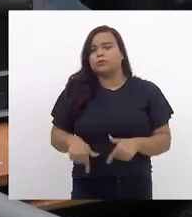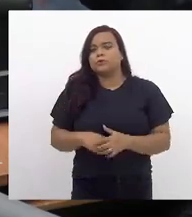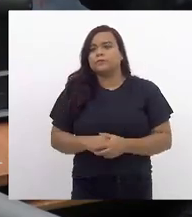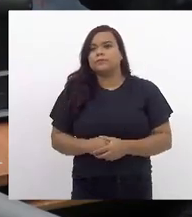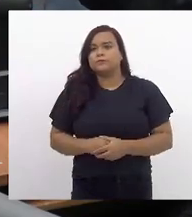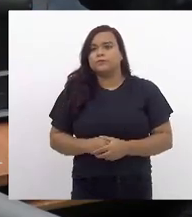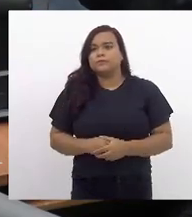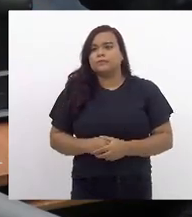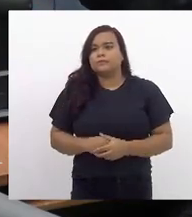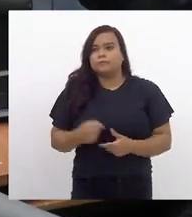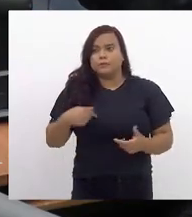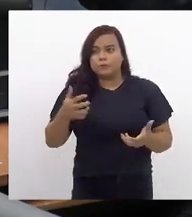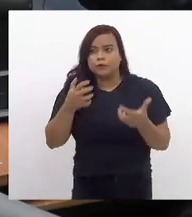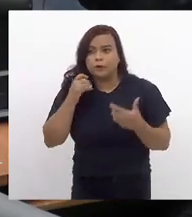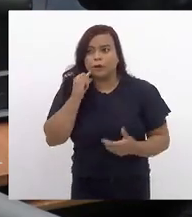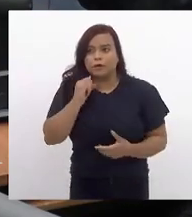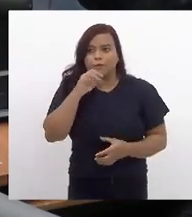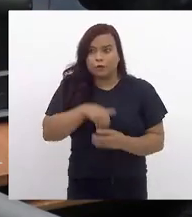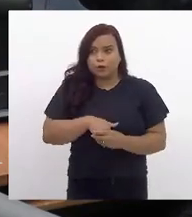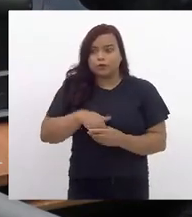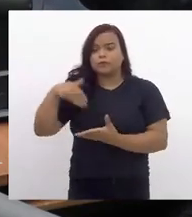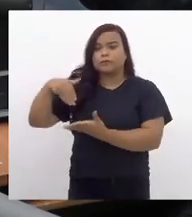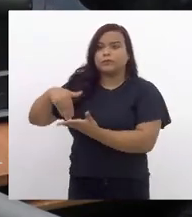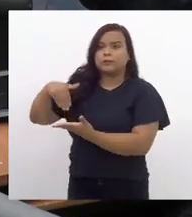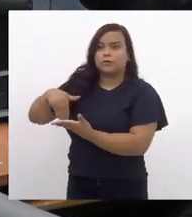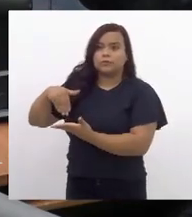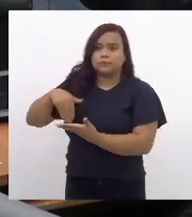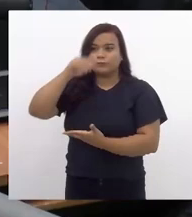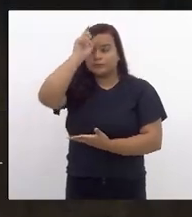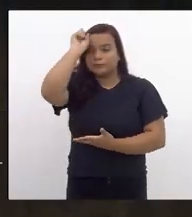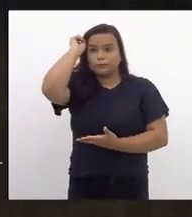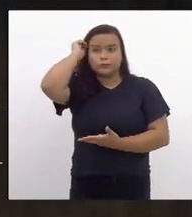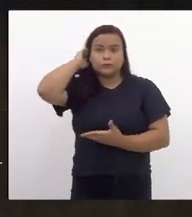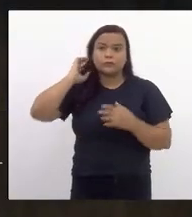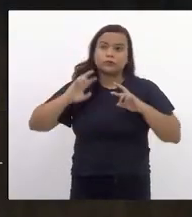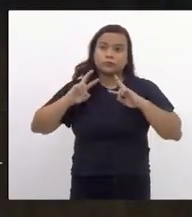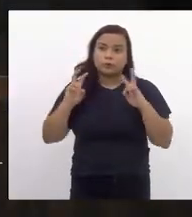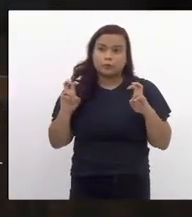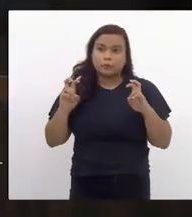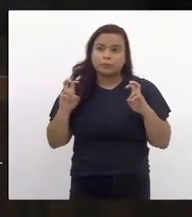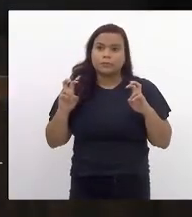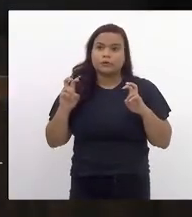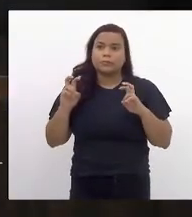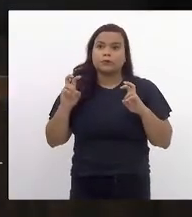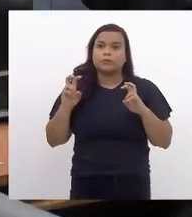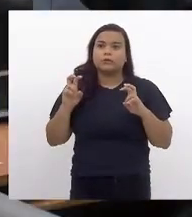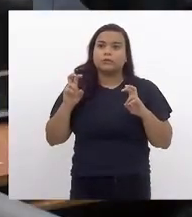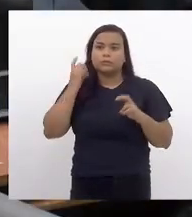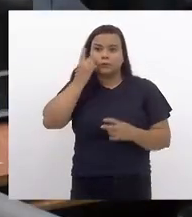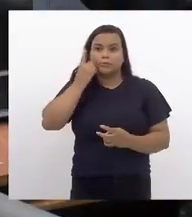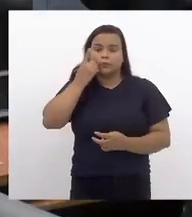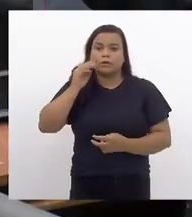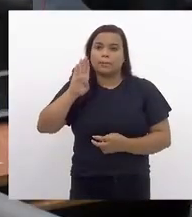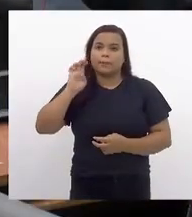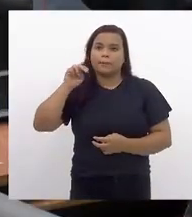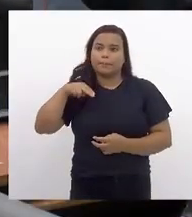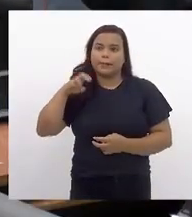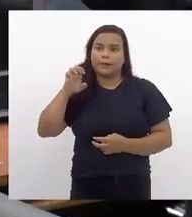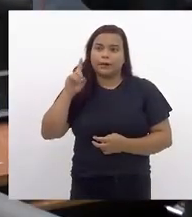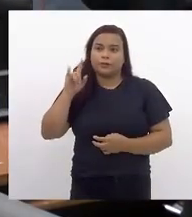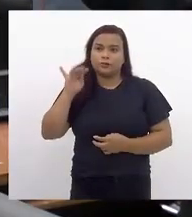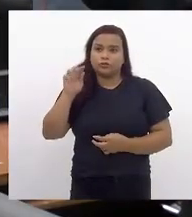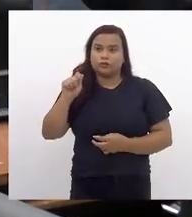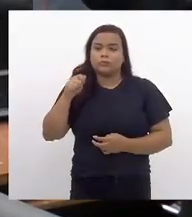Presidente, eu queria declarar voto ao final do projeto relativo à deputada Benedita da Silva. Ok. Presidente, só para declarar o voto contrário